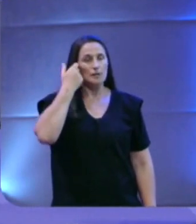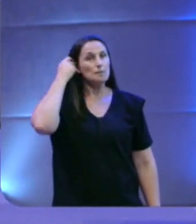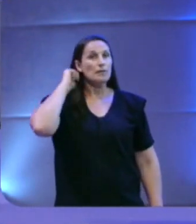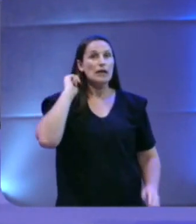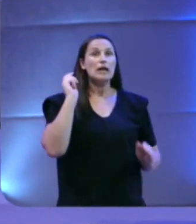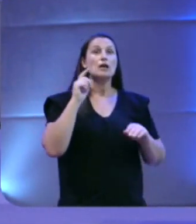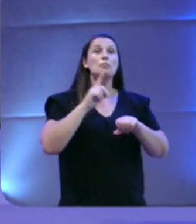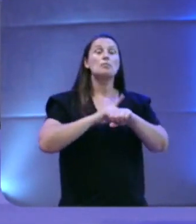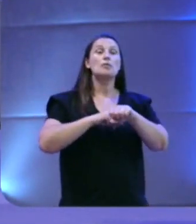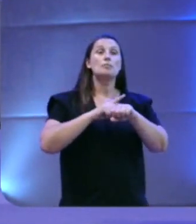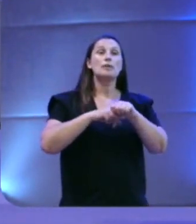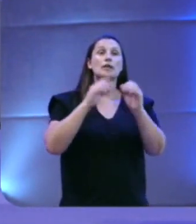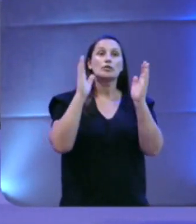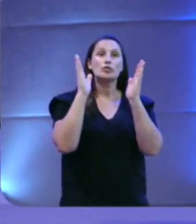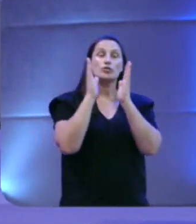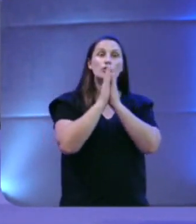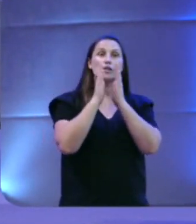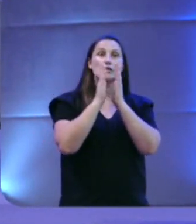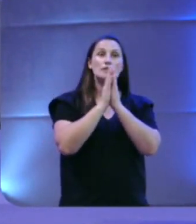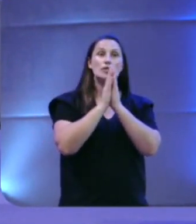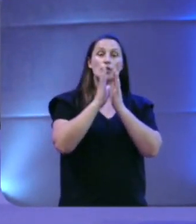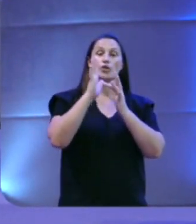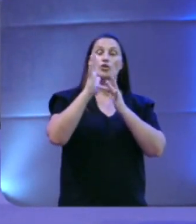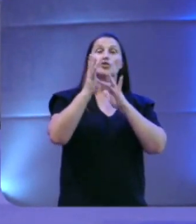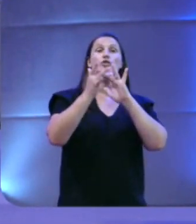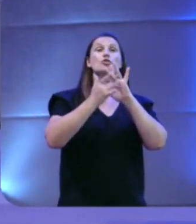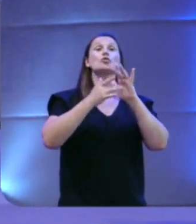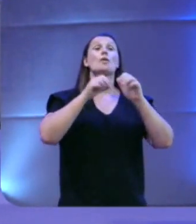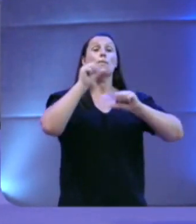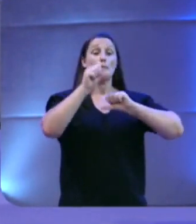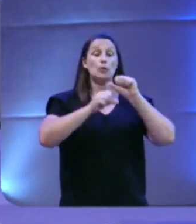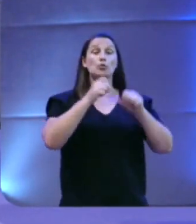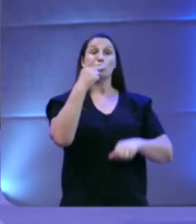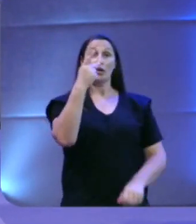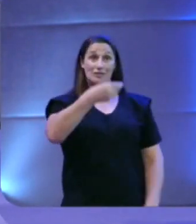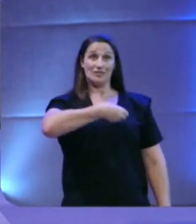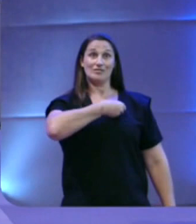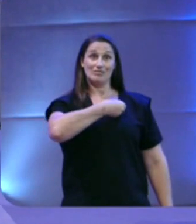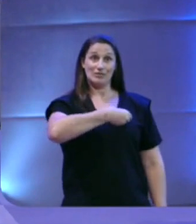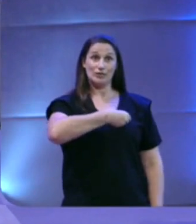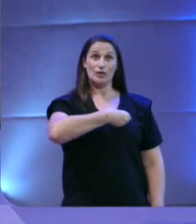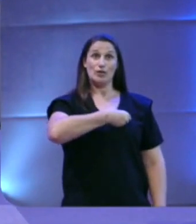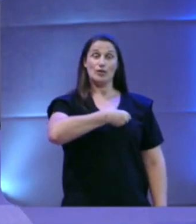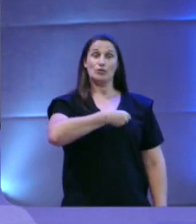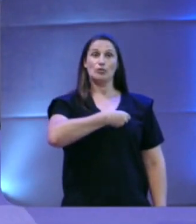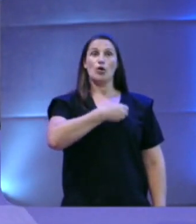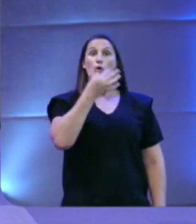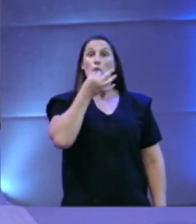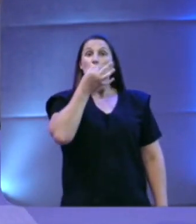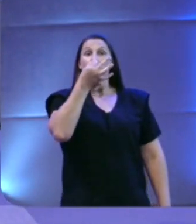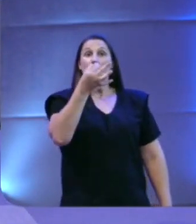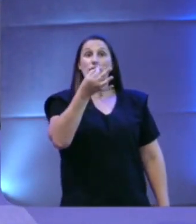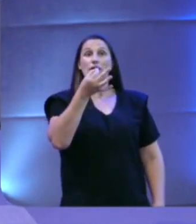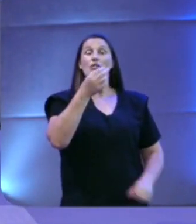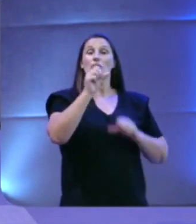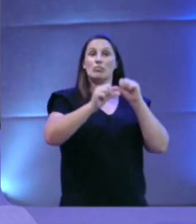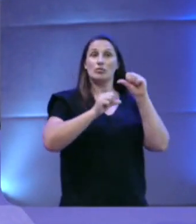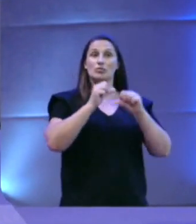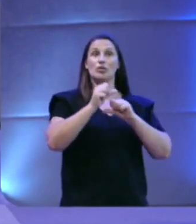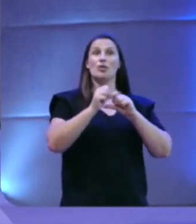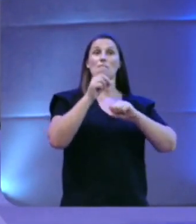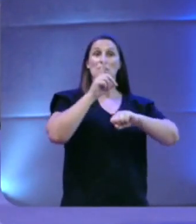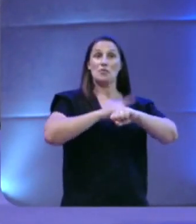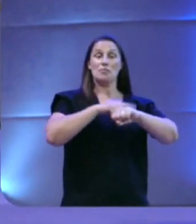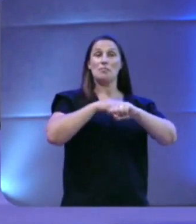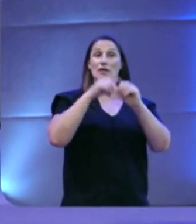de oração onde Jesus mudou os seus conceitos, Jesus mudou a forma que você pensava, mudou a sua opinião por meio de um momento de